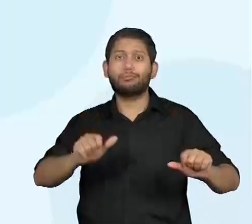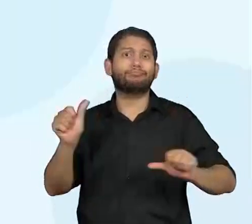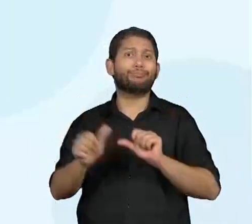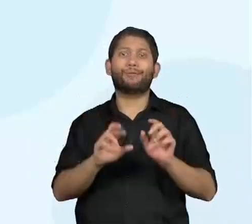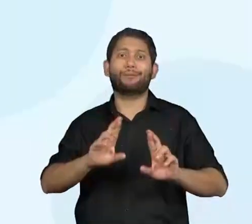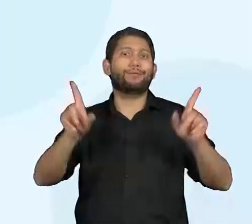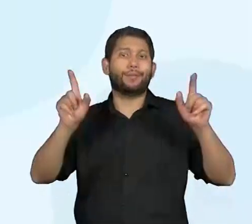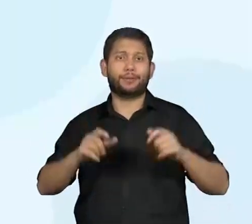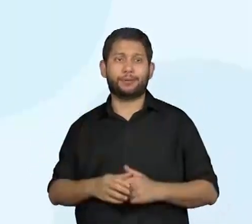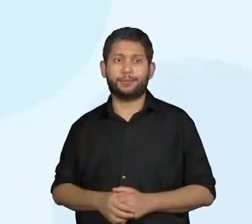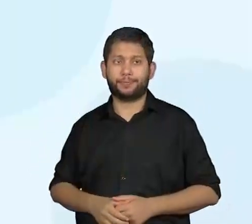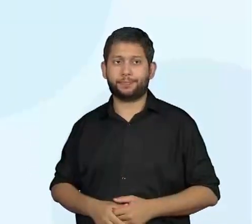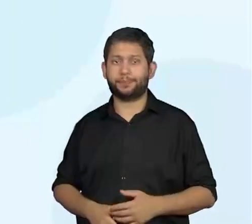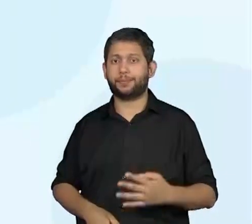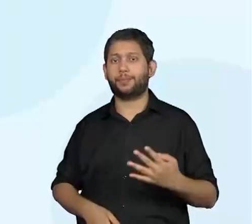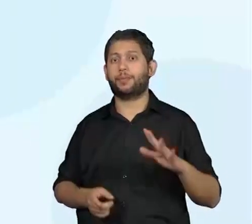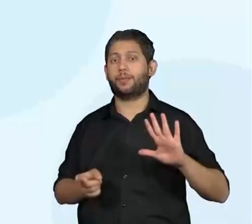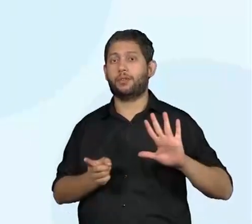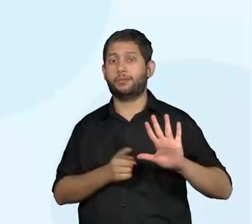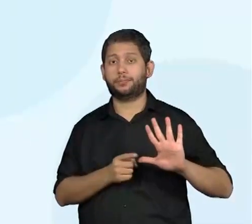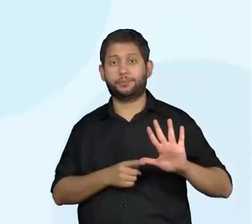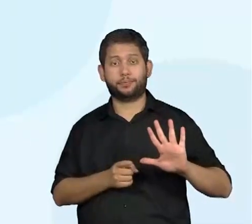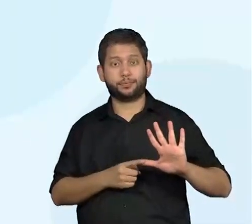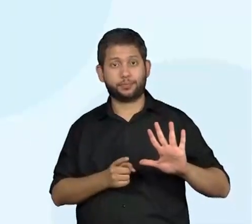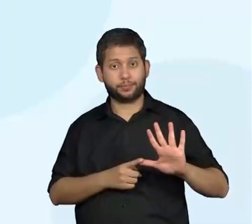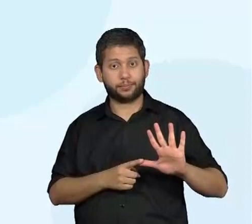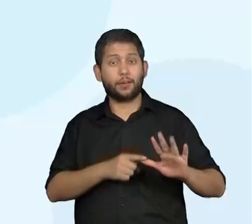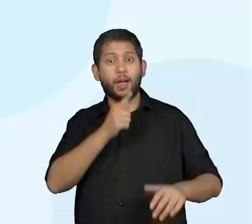para a gente. O mar também.